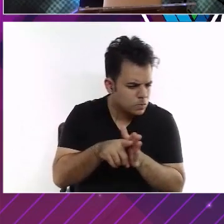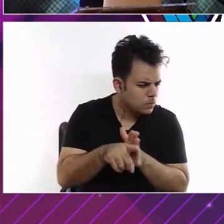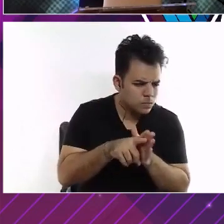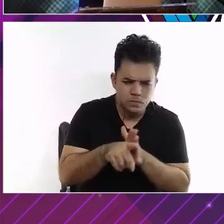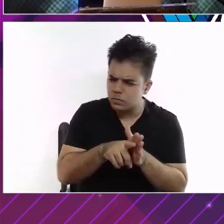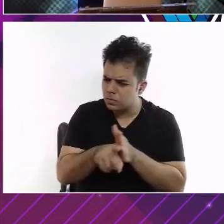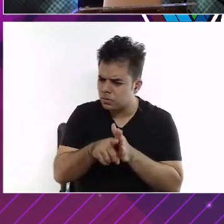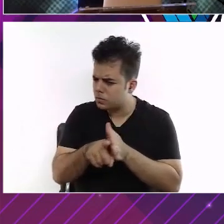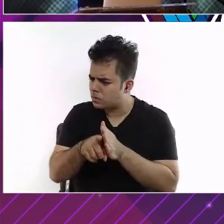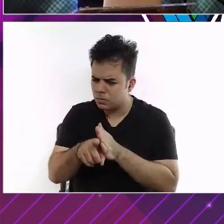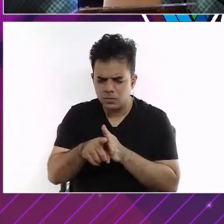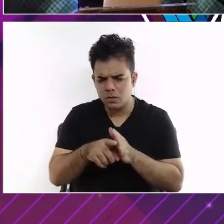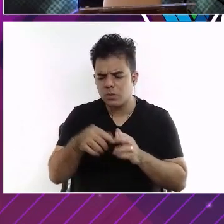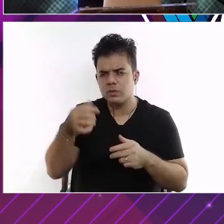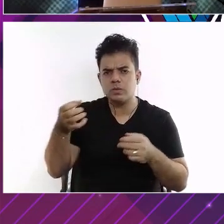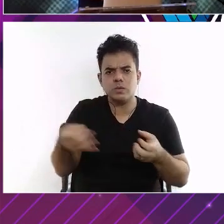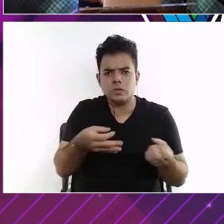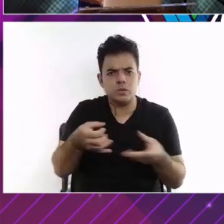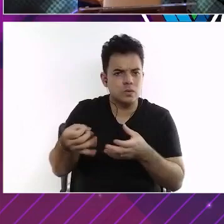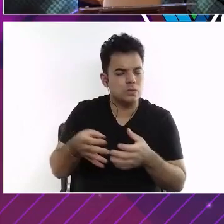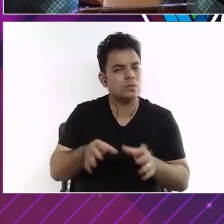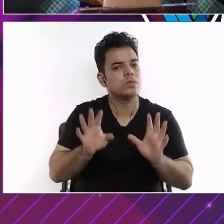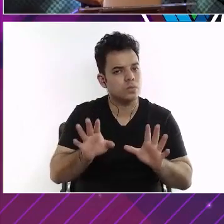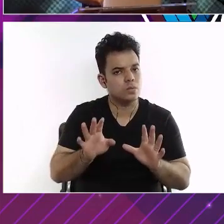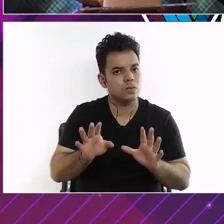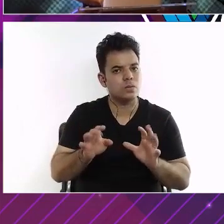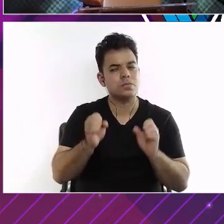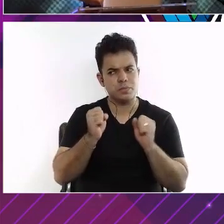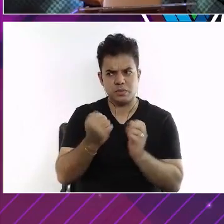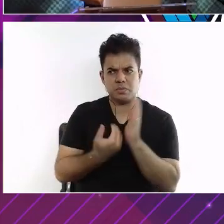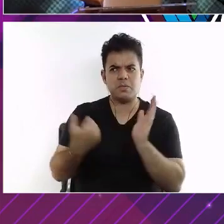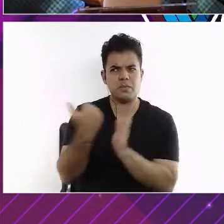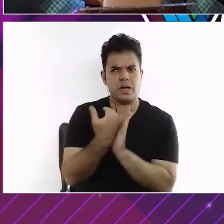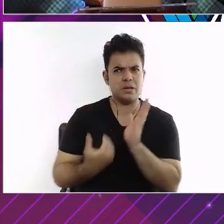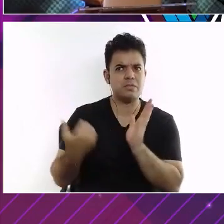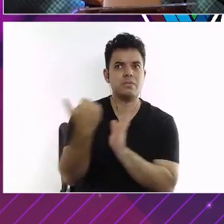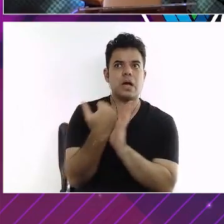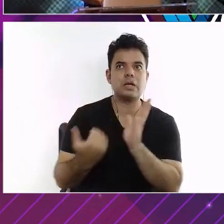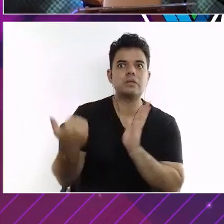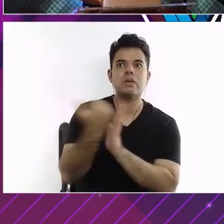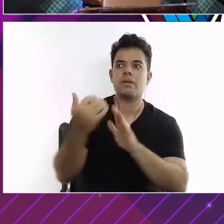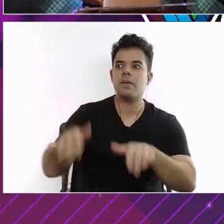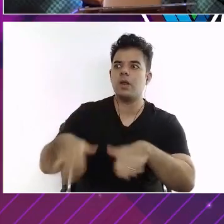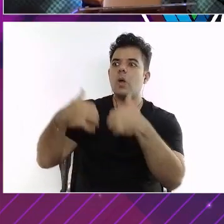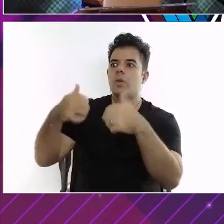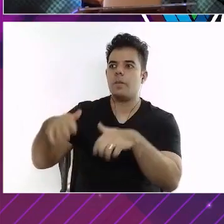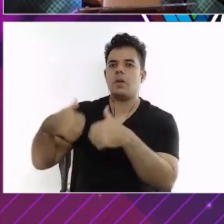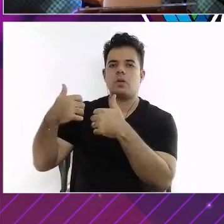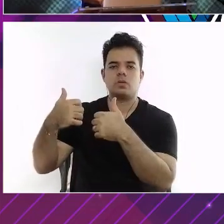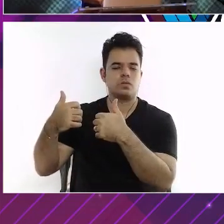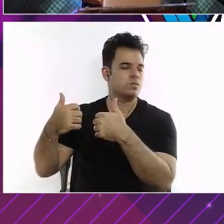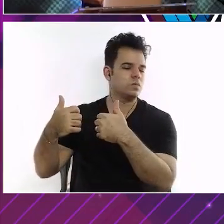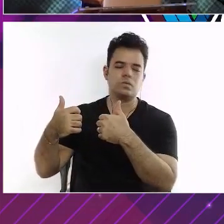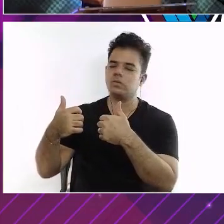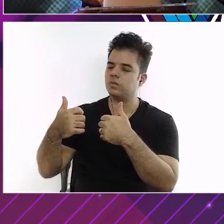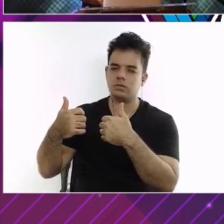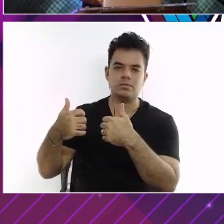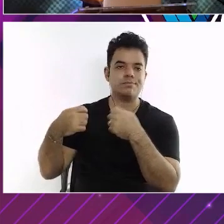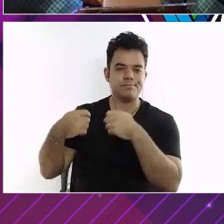gente fez. Não adianta ficar só fazendo mais e fazendo melhor outras coisas. A gente tem que